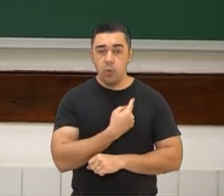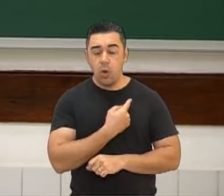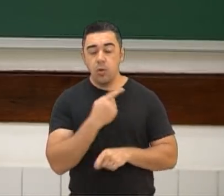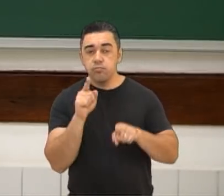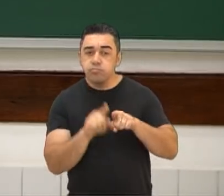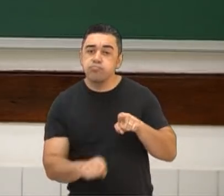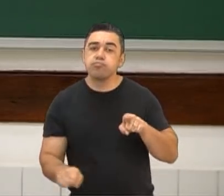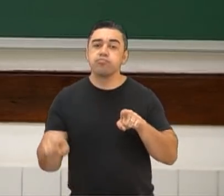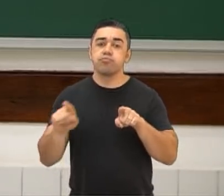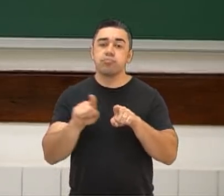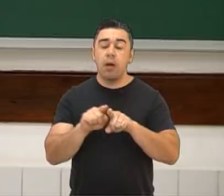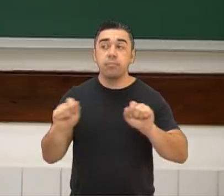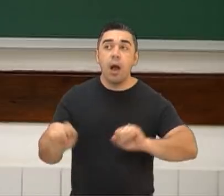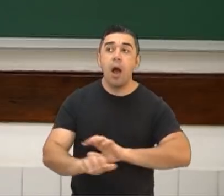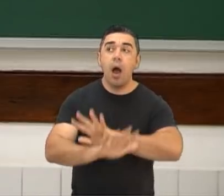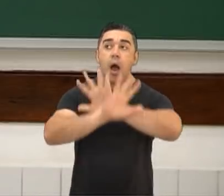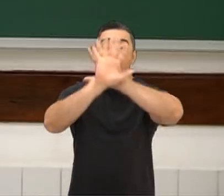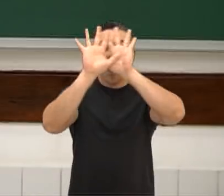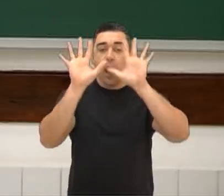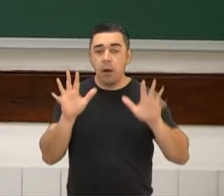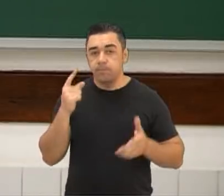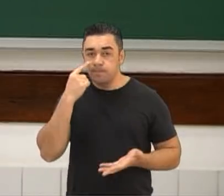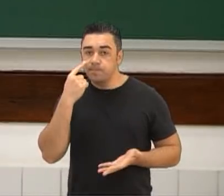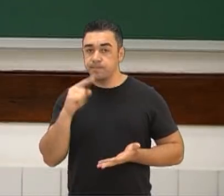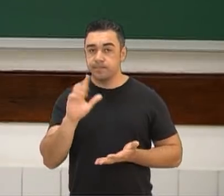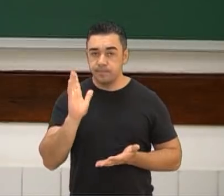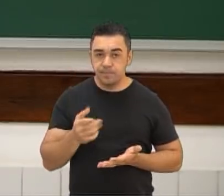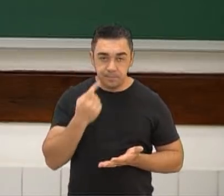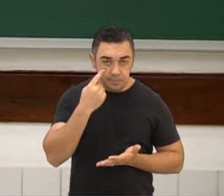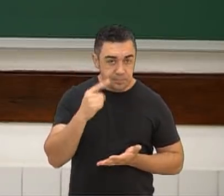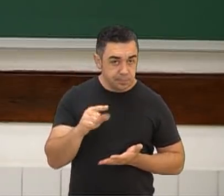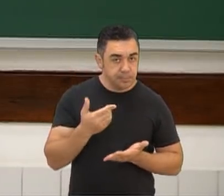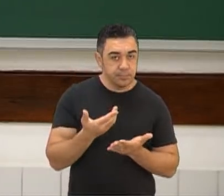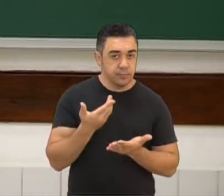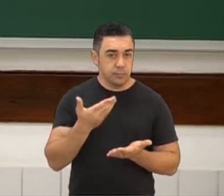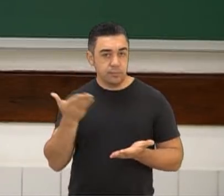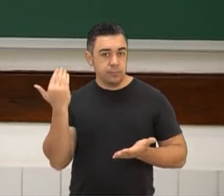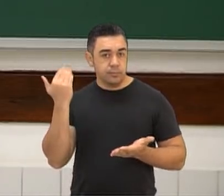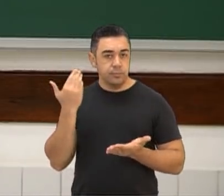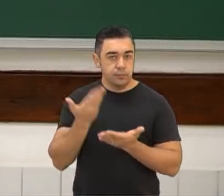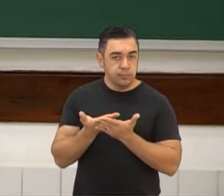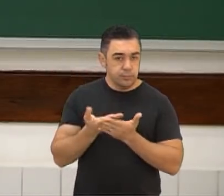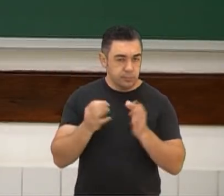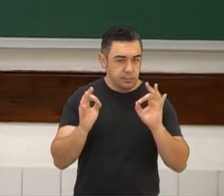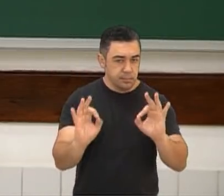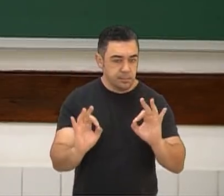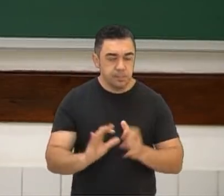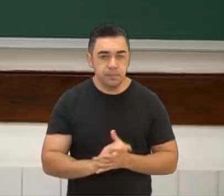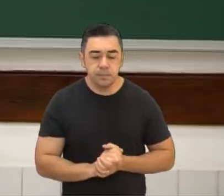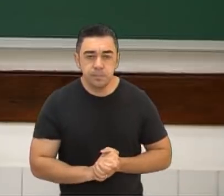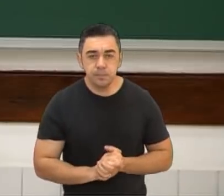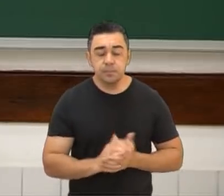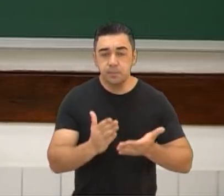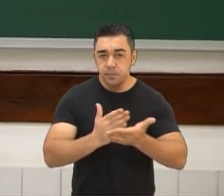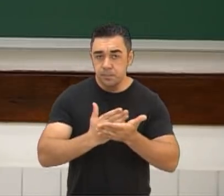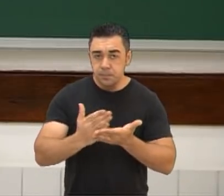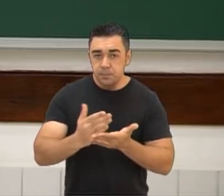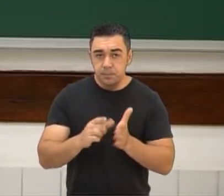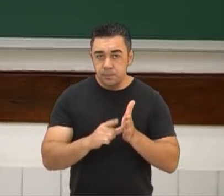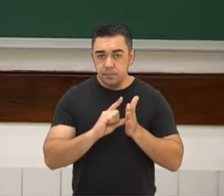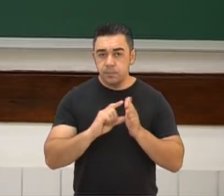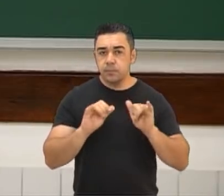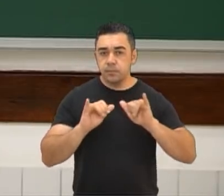vocês esclareçam ali e revejam aquilo que a gente viu ao longo das nossas últimas aulas, certo? Antes da gente começar ali, vamos